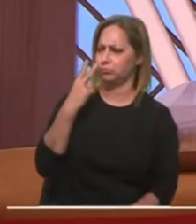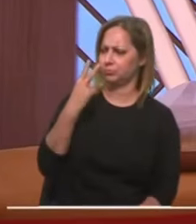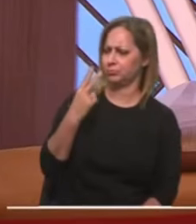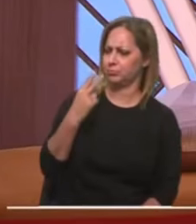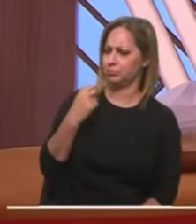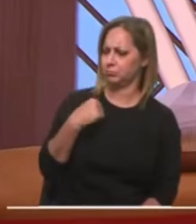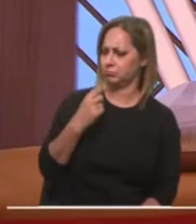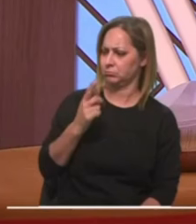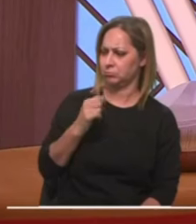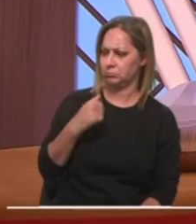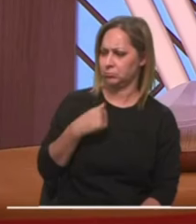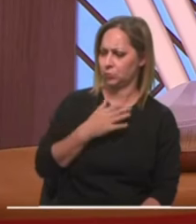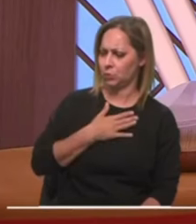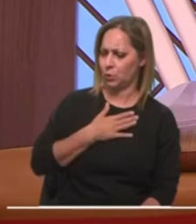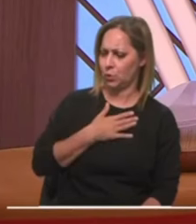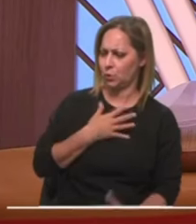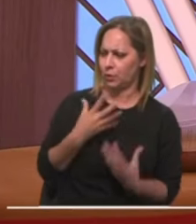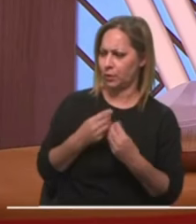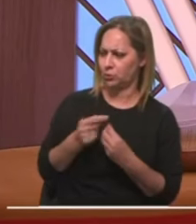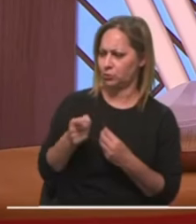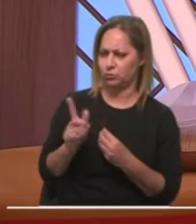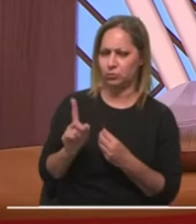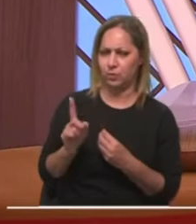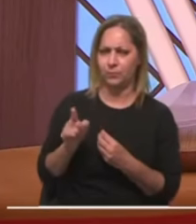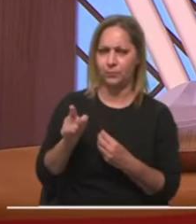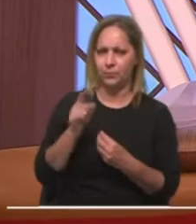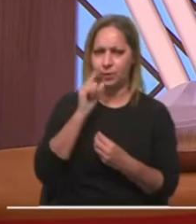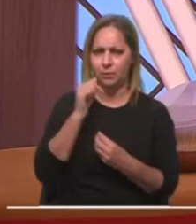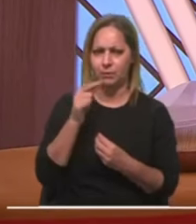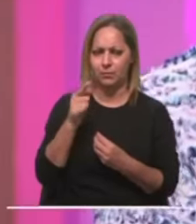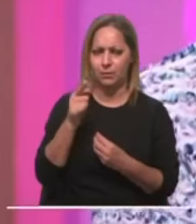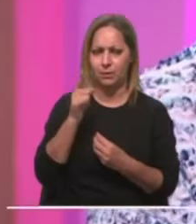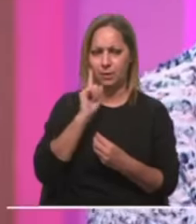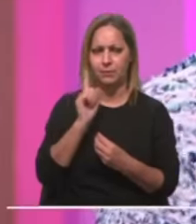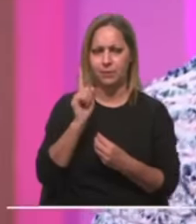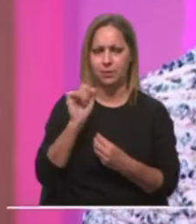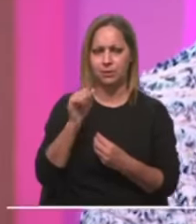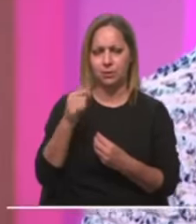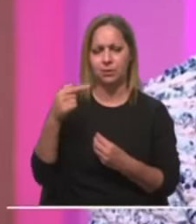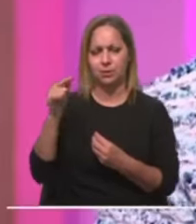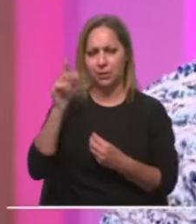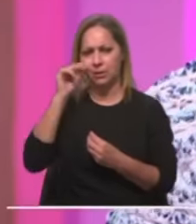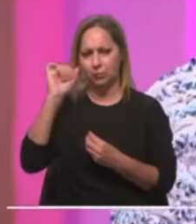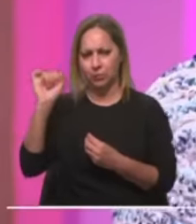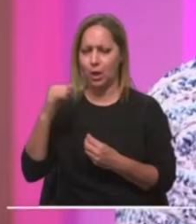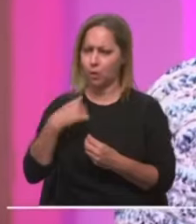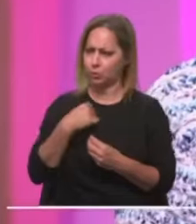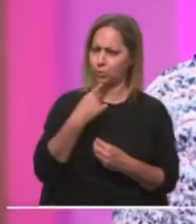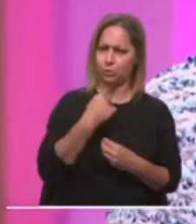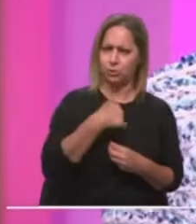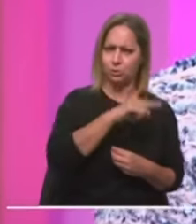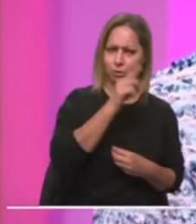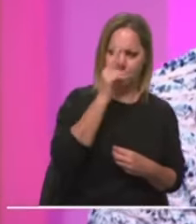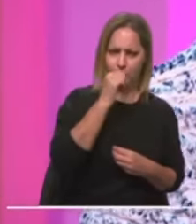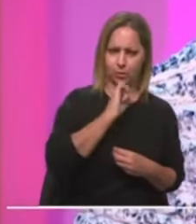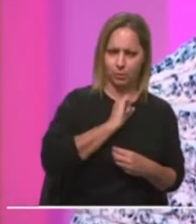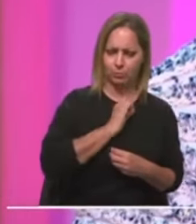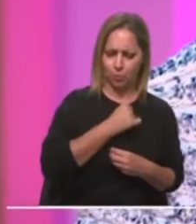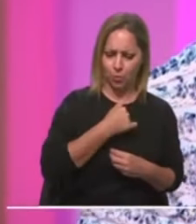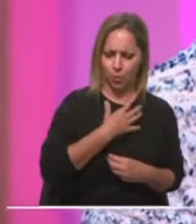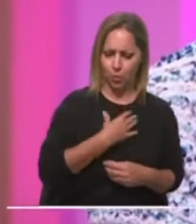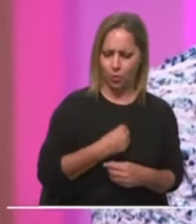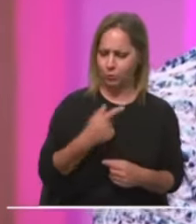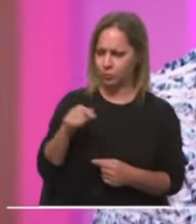não mas eu não me apetece nada sair consigo E ele disse então mas a menina sai tem o seu namorado ah como meu namorado eu eu gosto mas nem